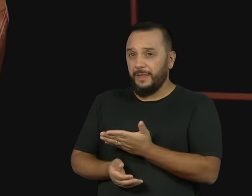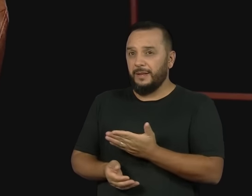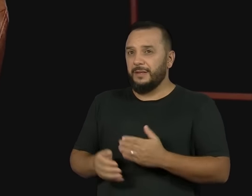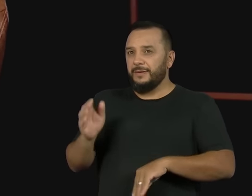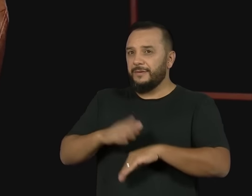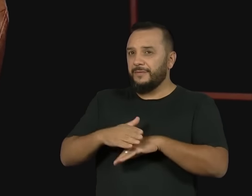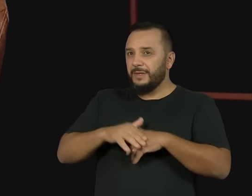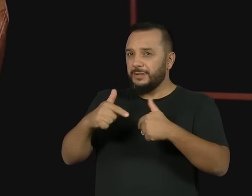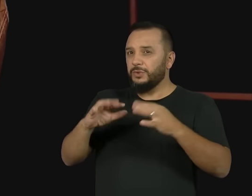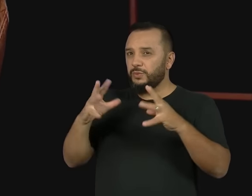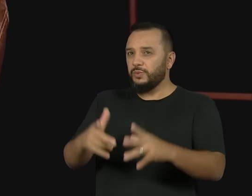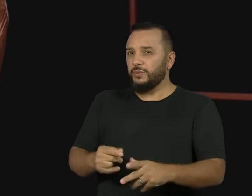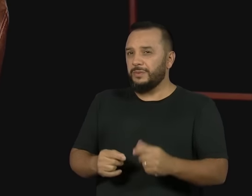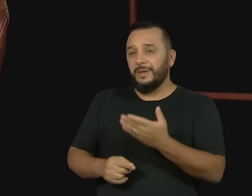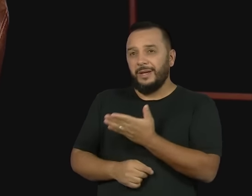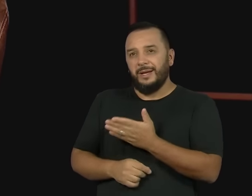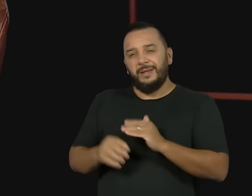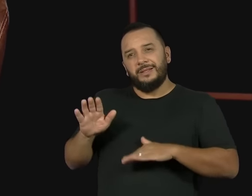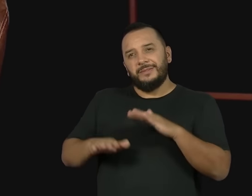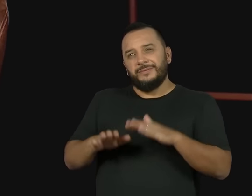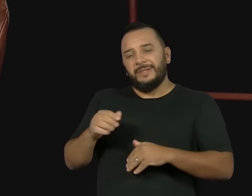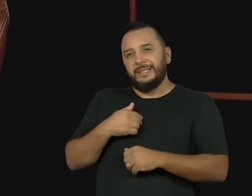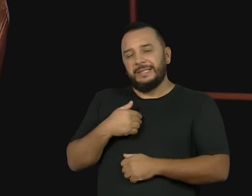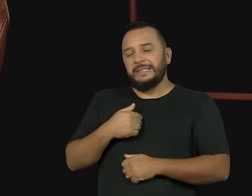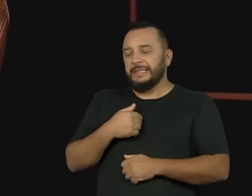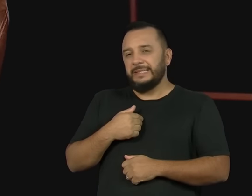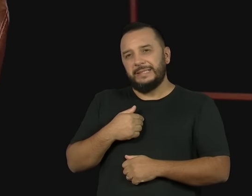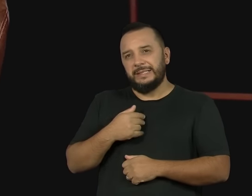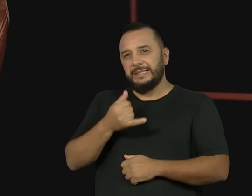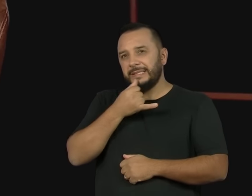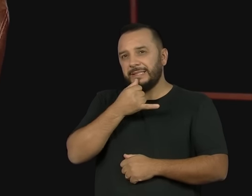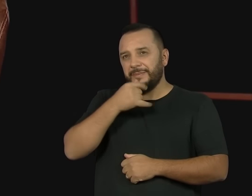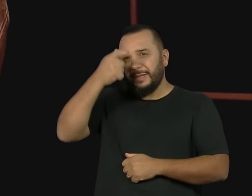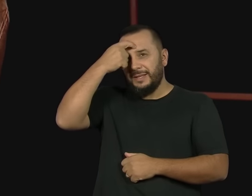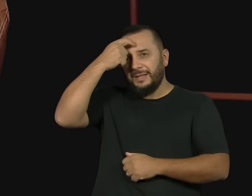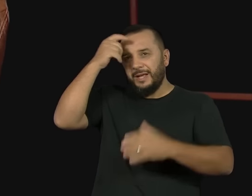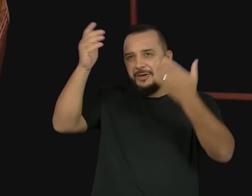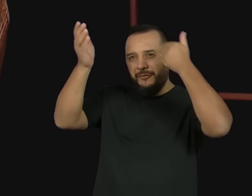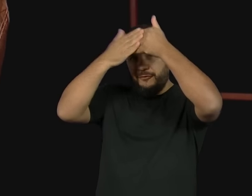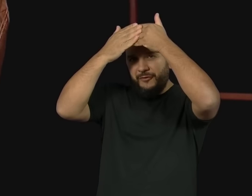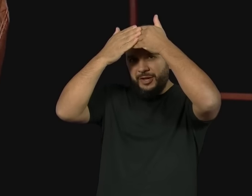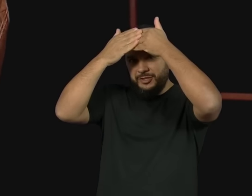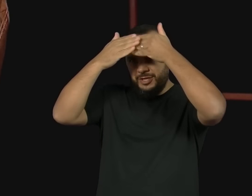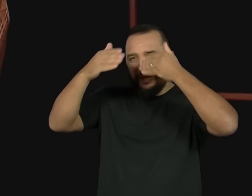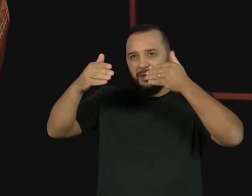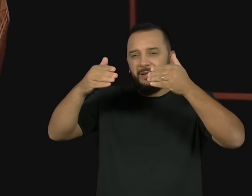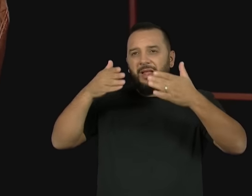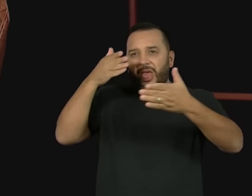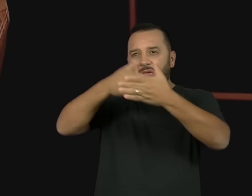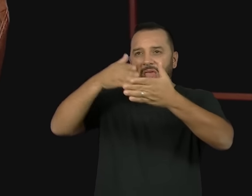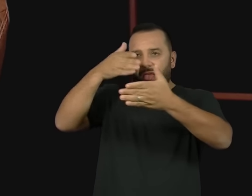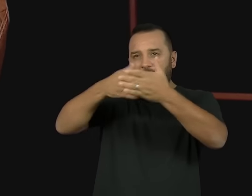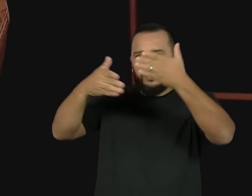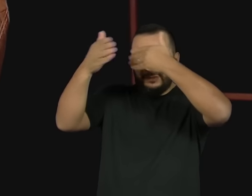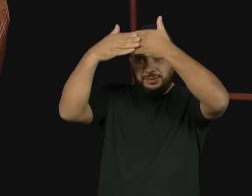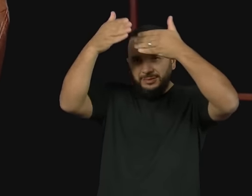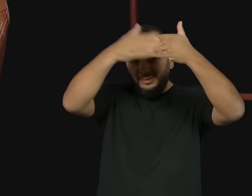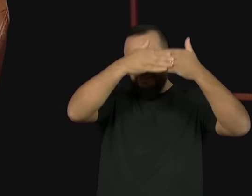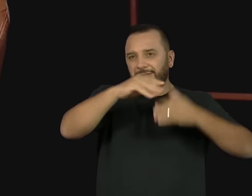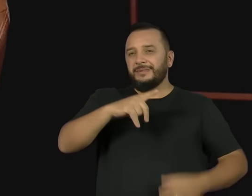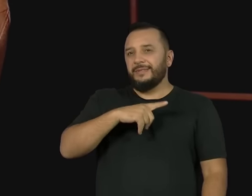tudo e ela se chateava muito com a mentalidade muito fechada, muito limitante, sabe?